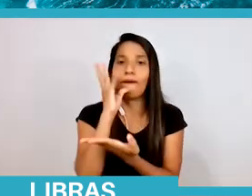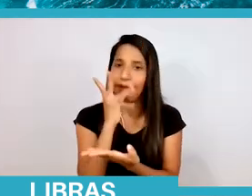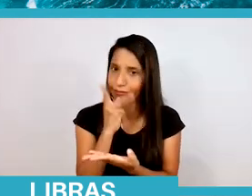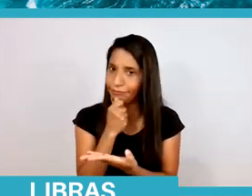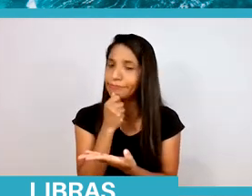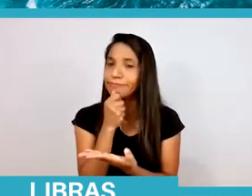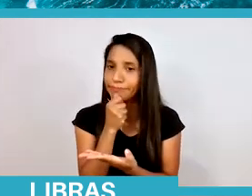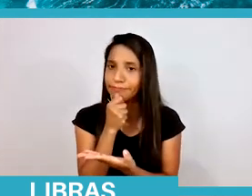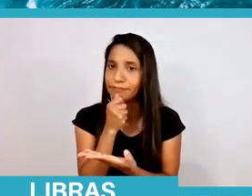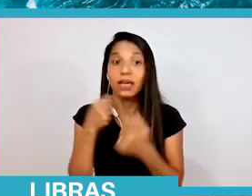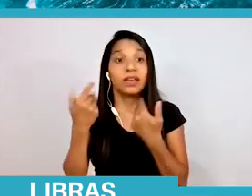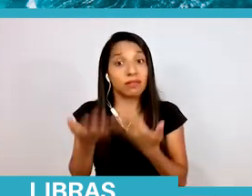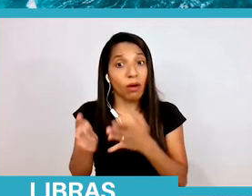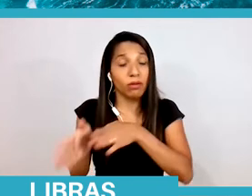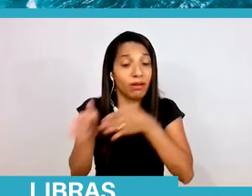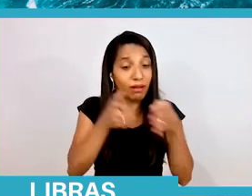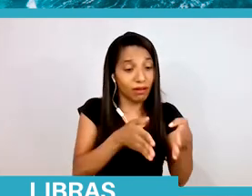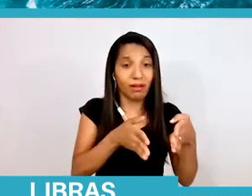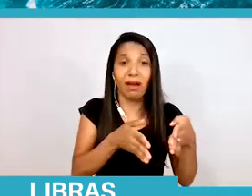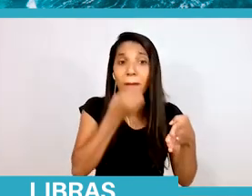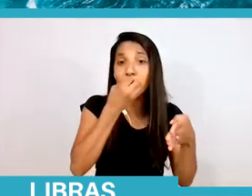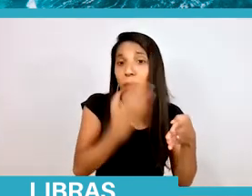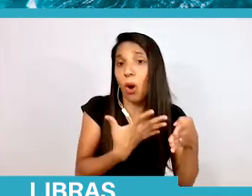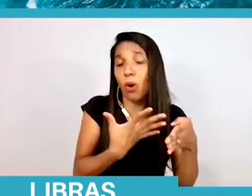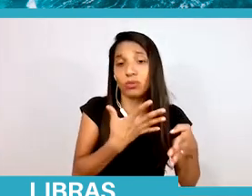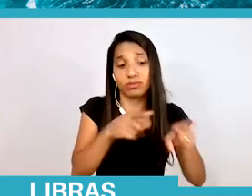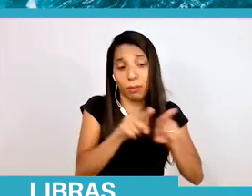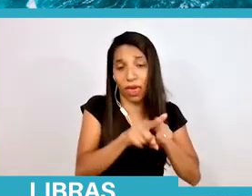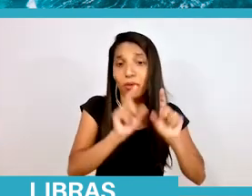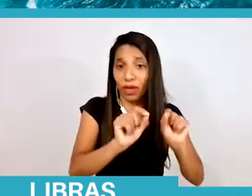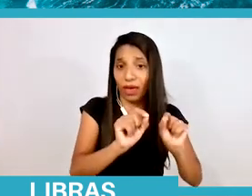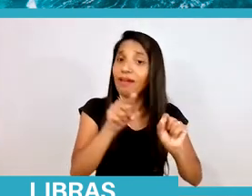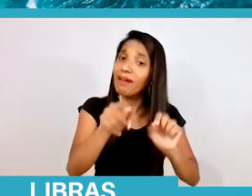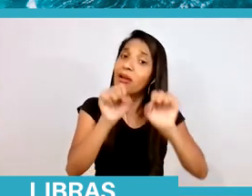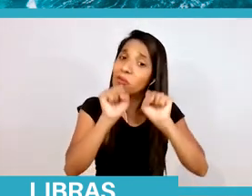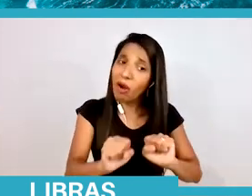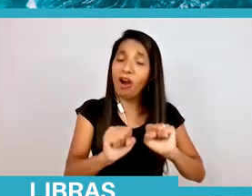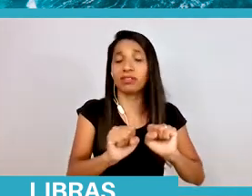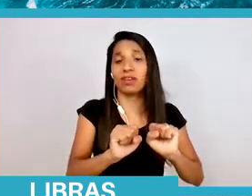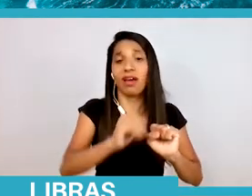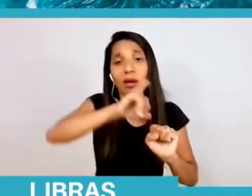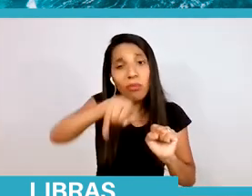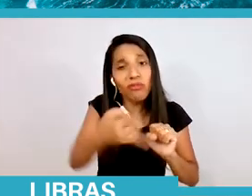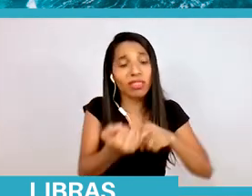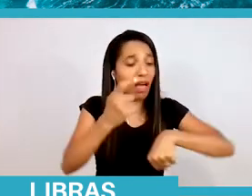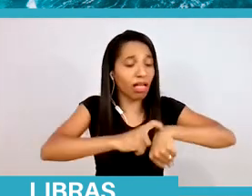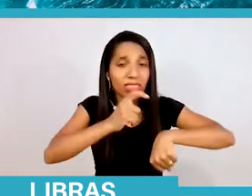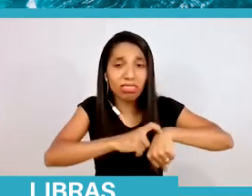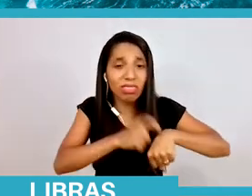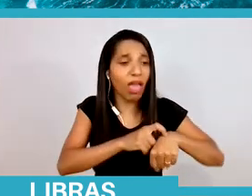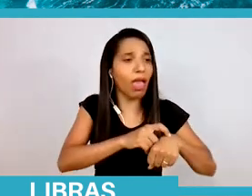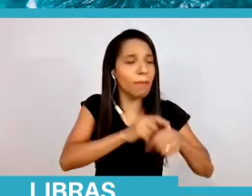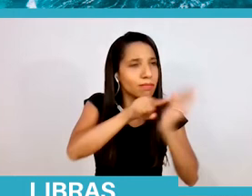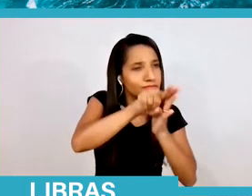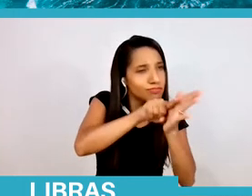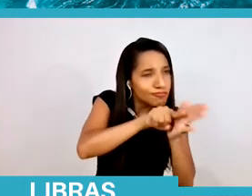se arriscar mais, principalmente se você ainda for um estudante, se você for ainda um funcionário, um colaborador